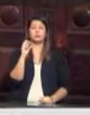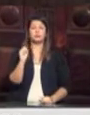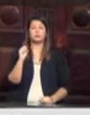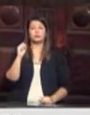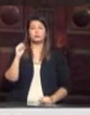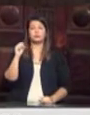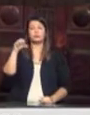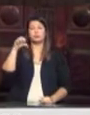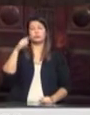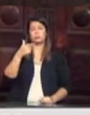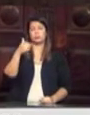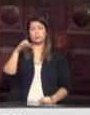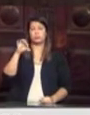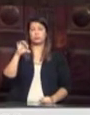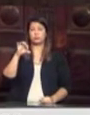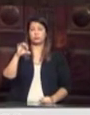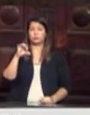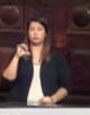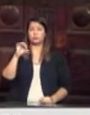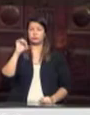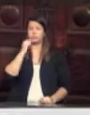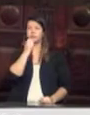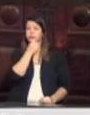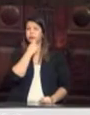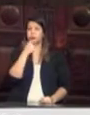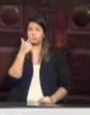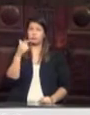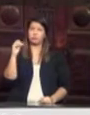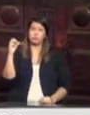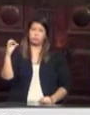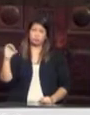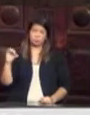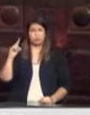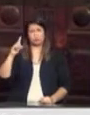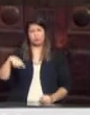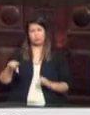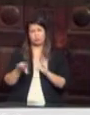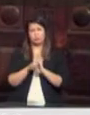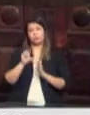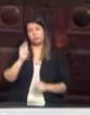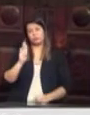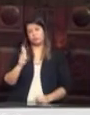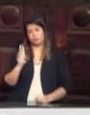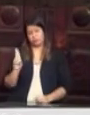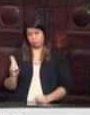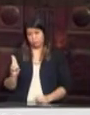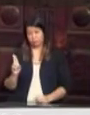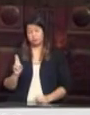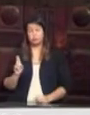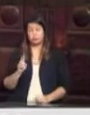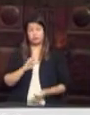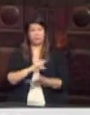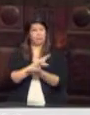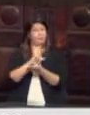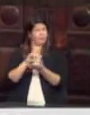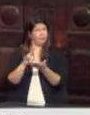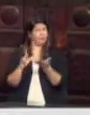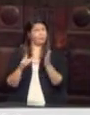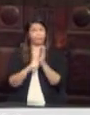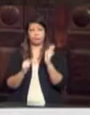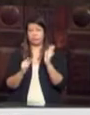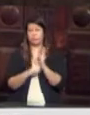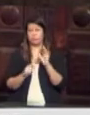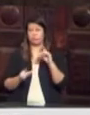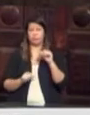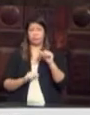29 de dezembro de 2009, que é a lei do bilhete único. E aqui vem uma série de artigos mexendo no bilhete único,